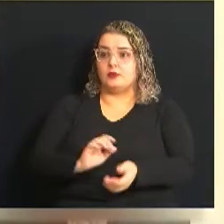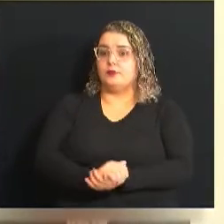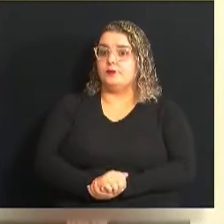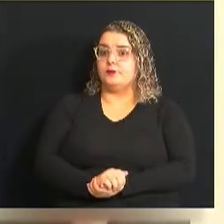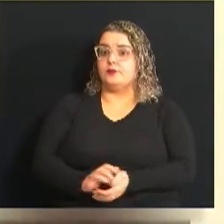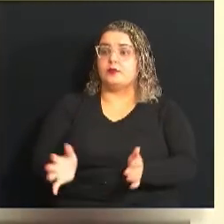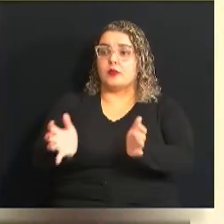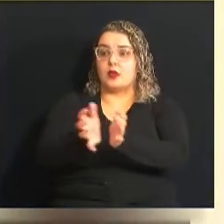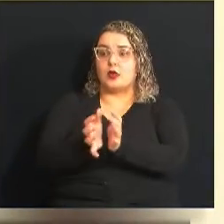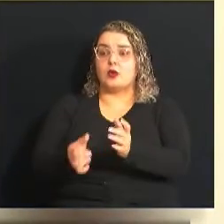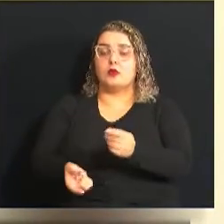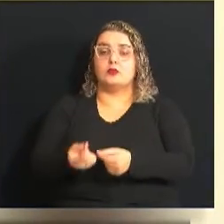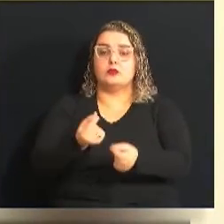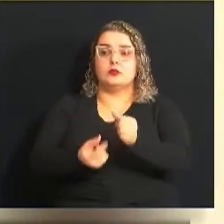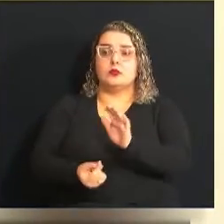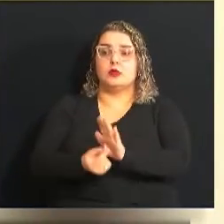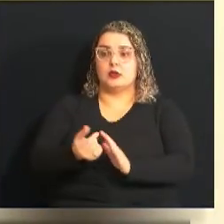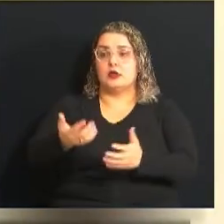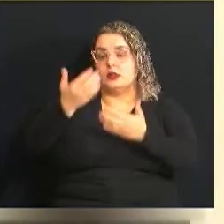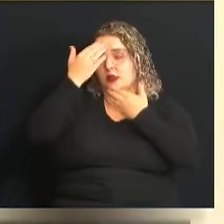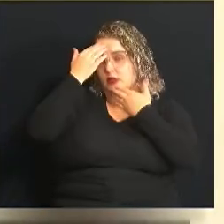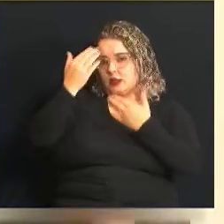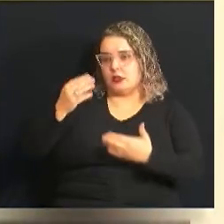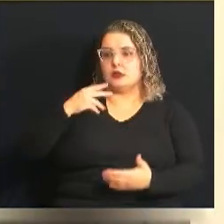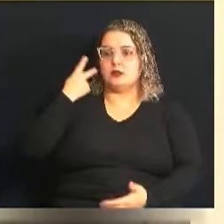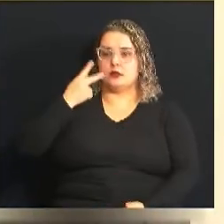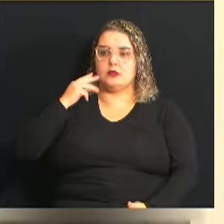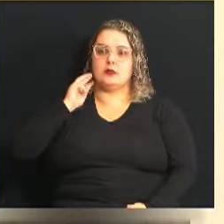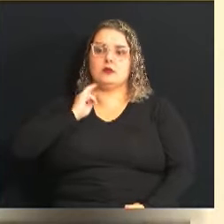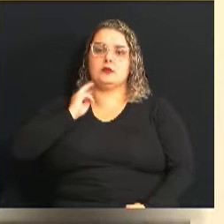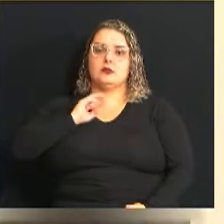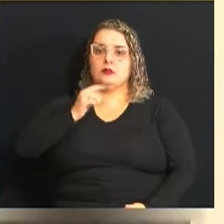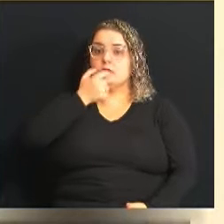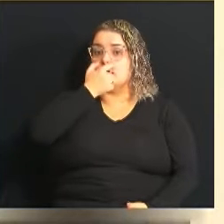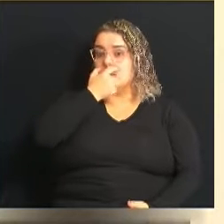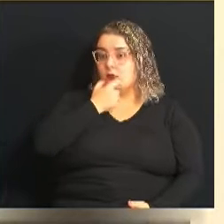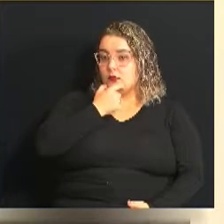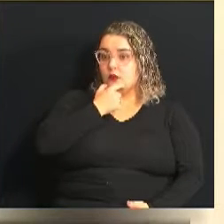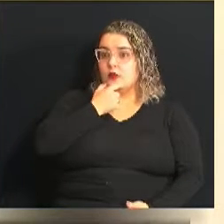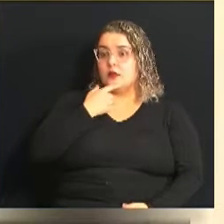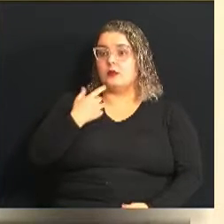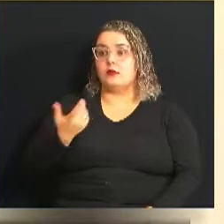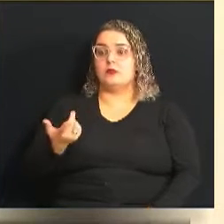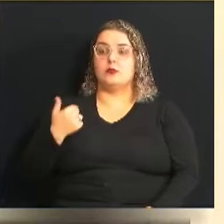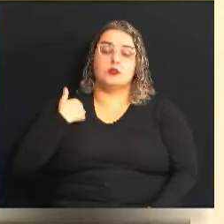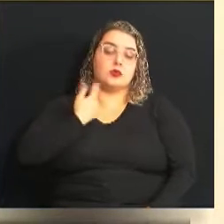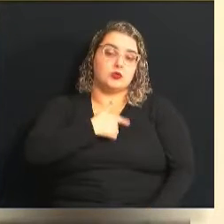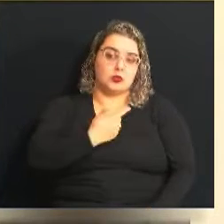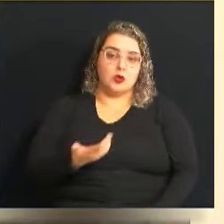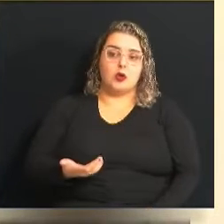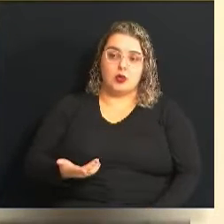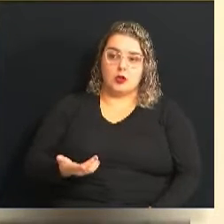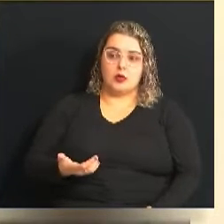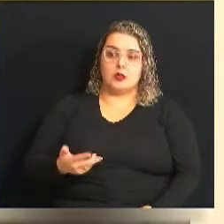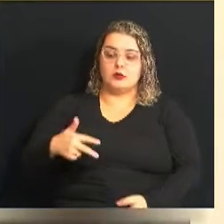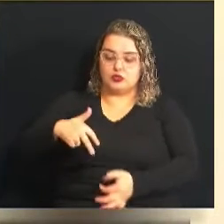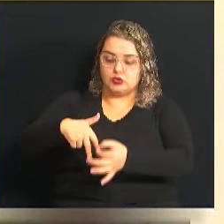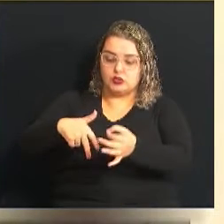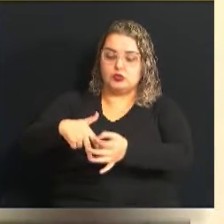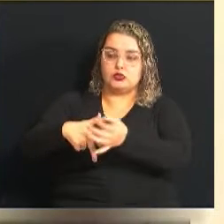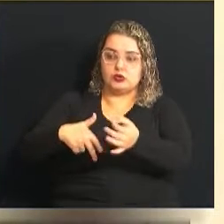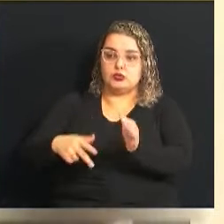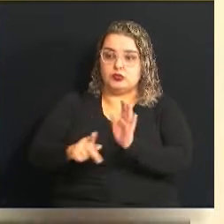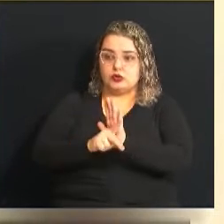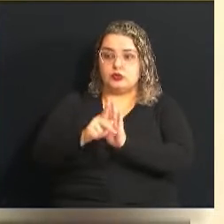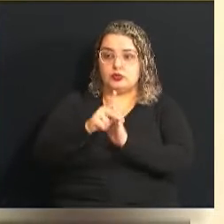de Finanças, eu gostaria de agradecer ao vereador Cecílio Santos e ao Marrom Cunha por a gente estar exarando o parecer desses projetos, que